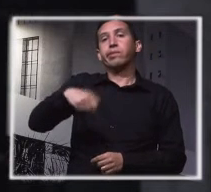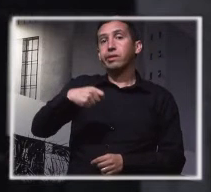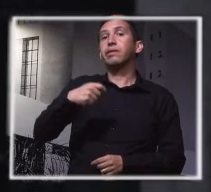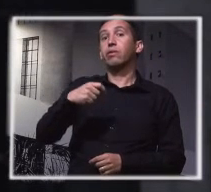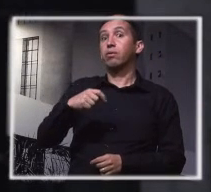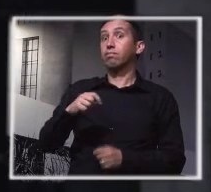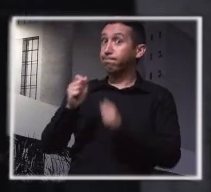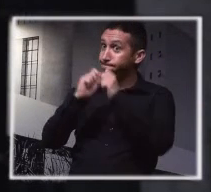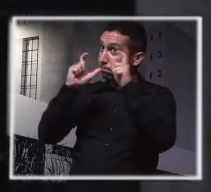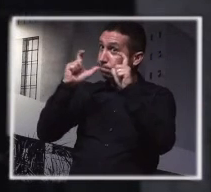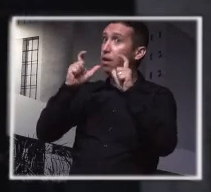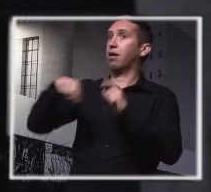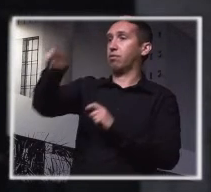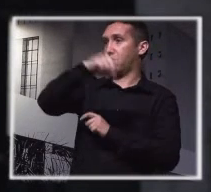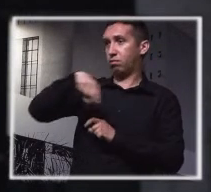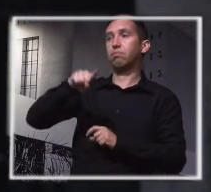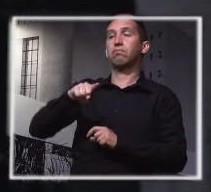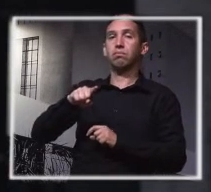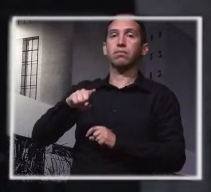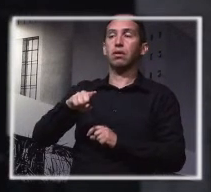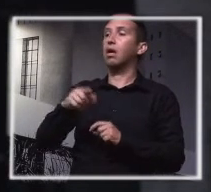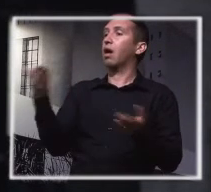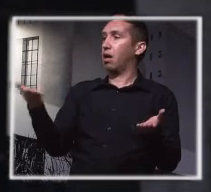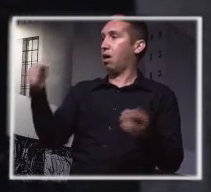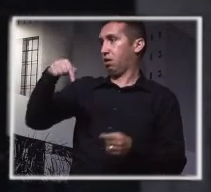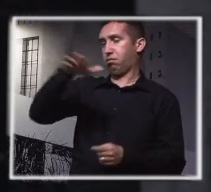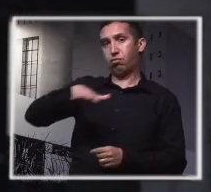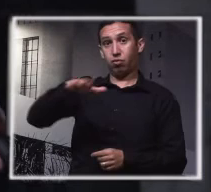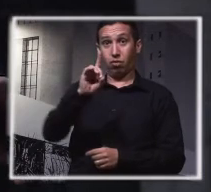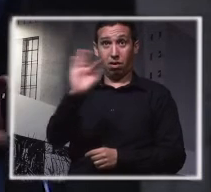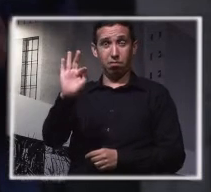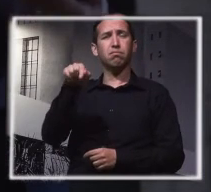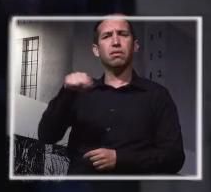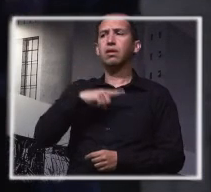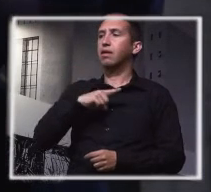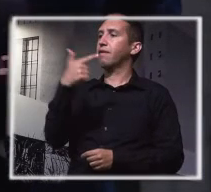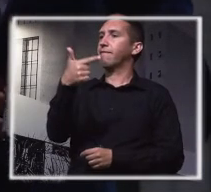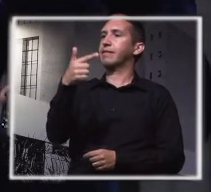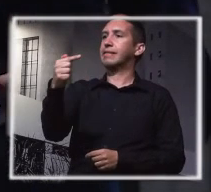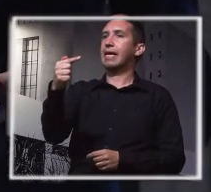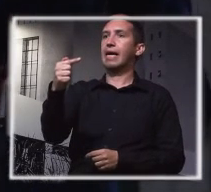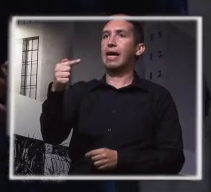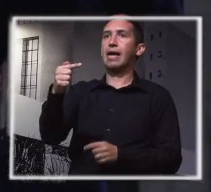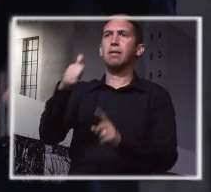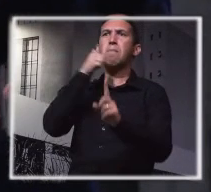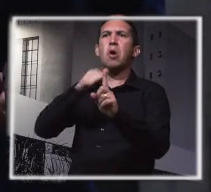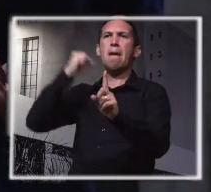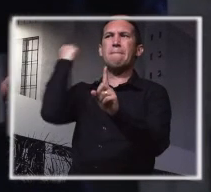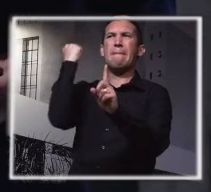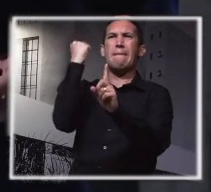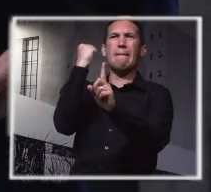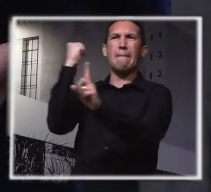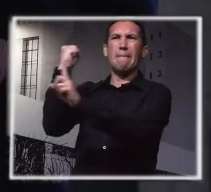bastante atentos. Aqui no Distrito Federal, eu repito, foram 27 feminicídios nesse ano, mais